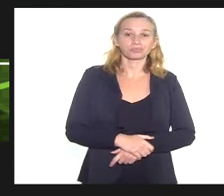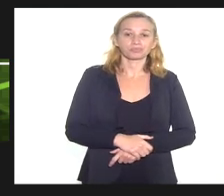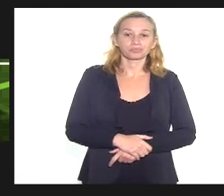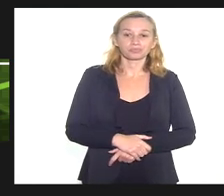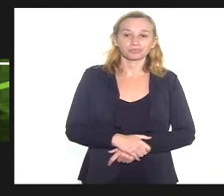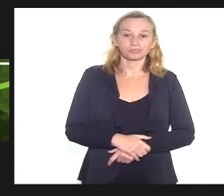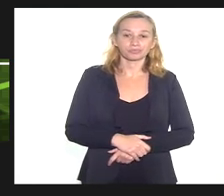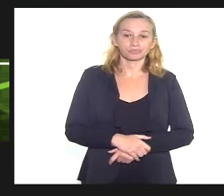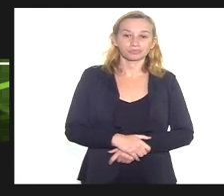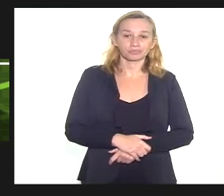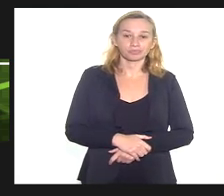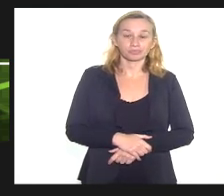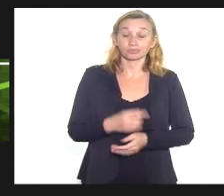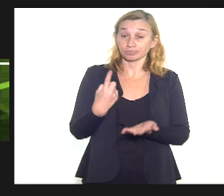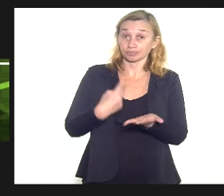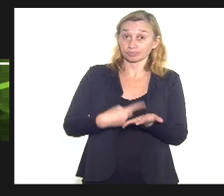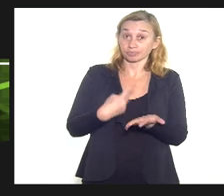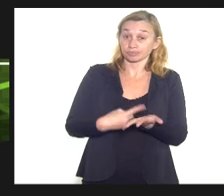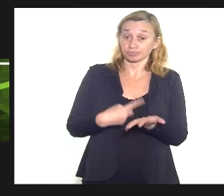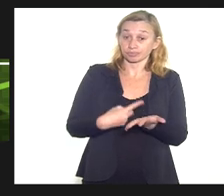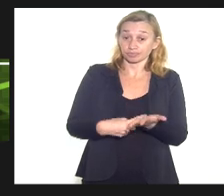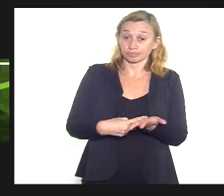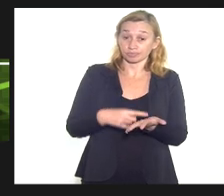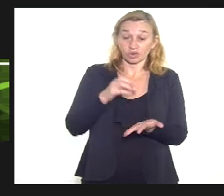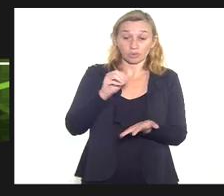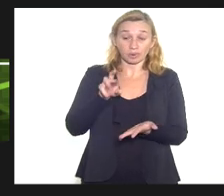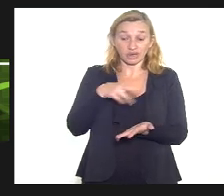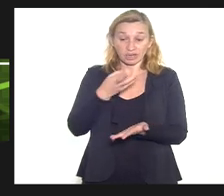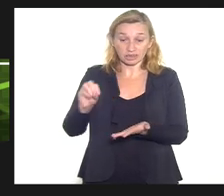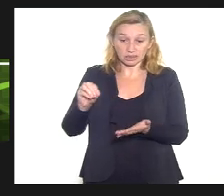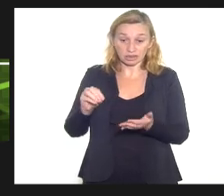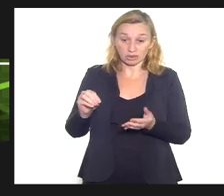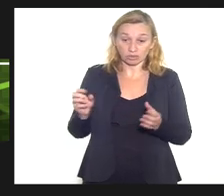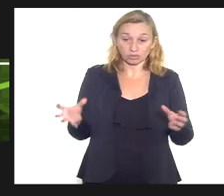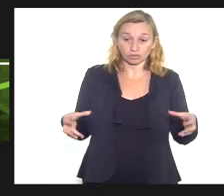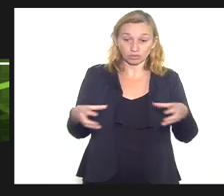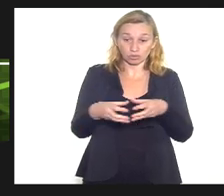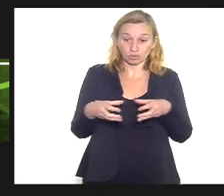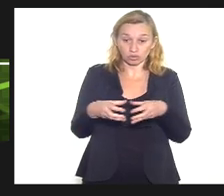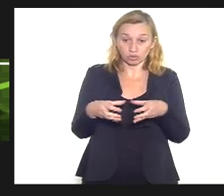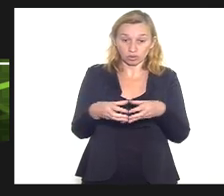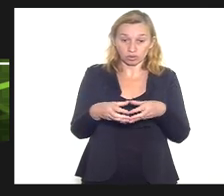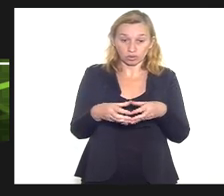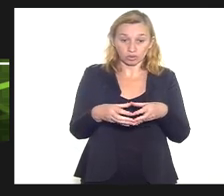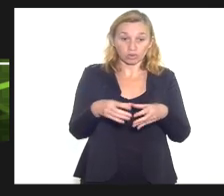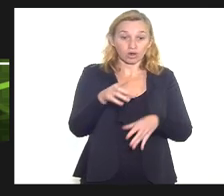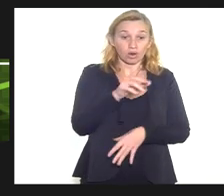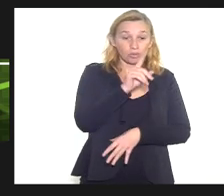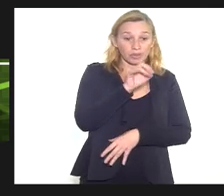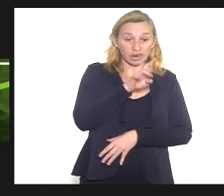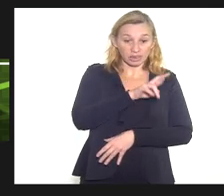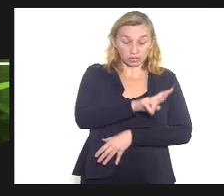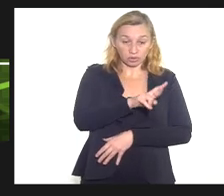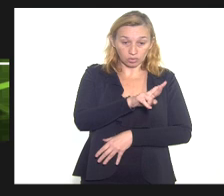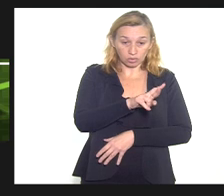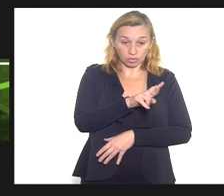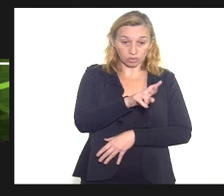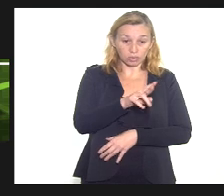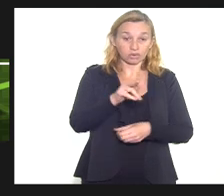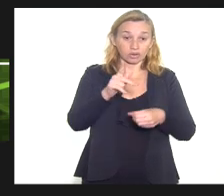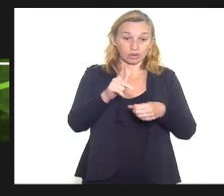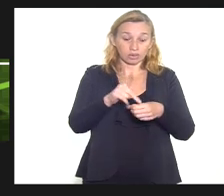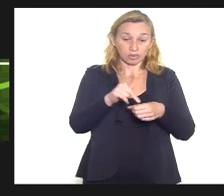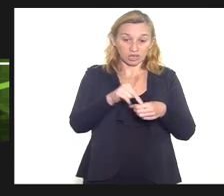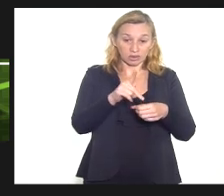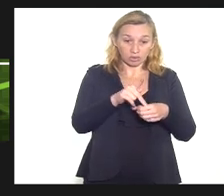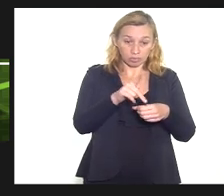procedimentos são regidos pelo Acordo de Operações Conjuntas, que determina que o operador, no caso a Petrobras, né,